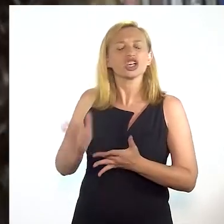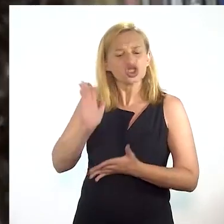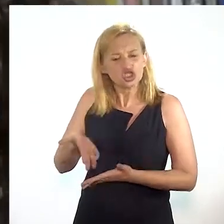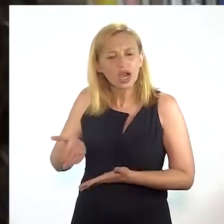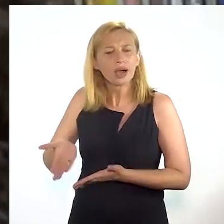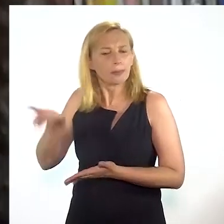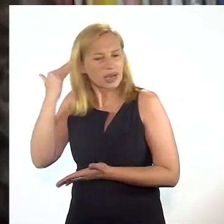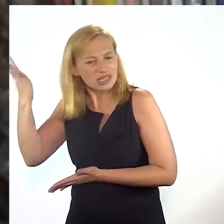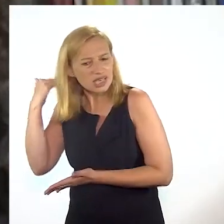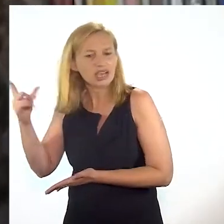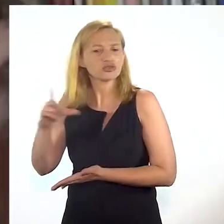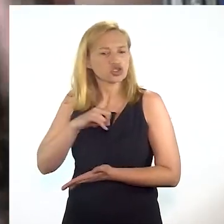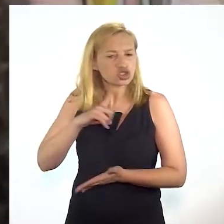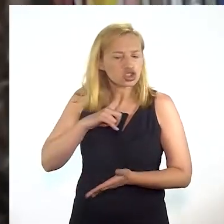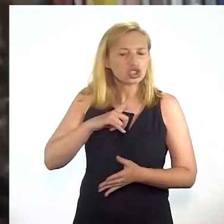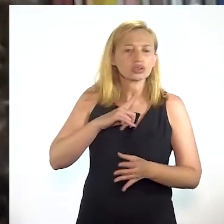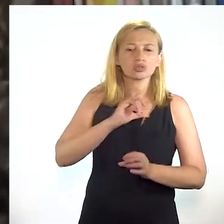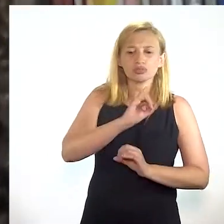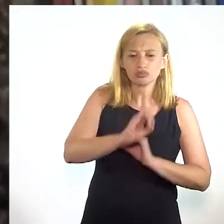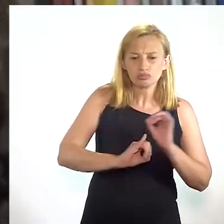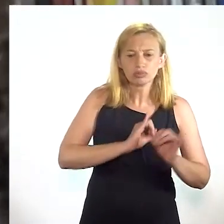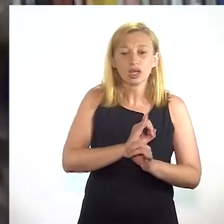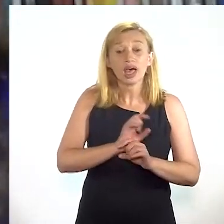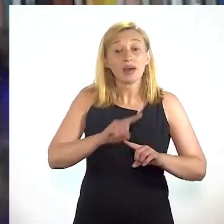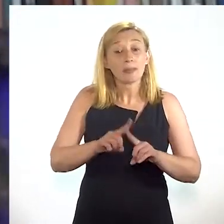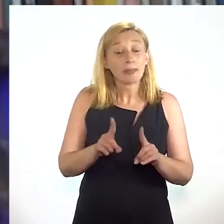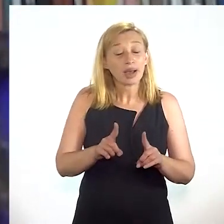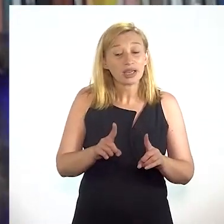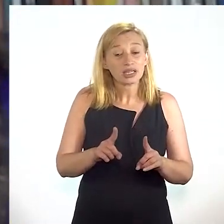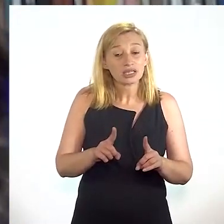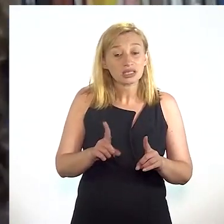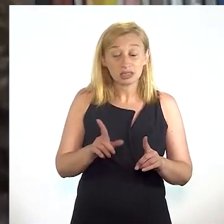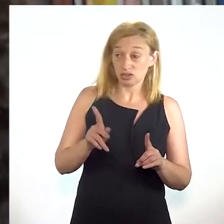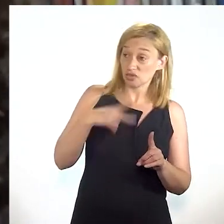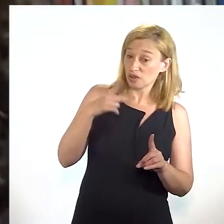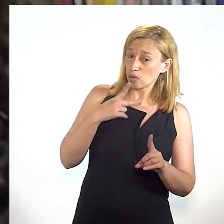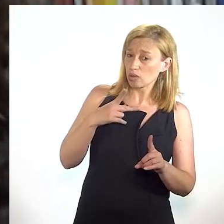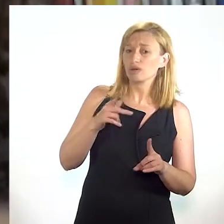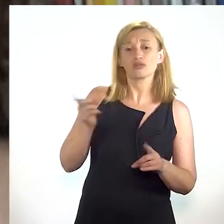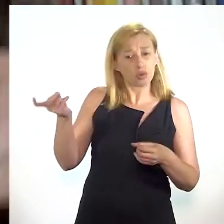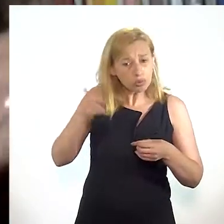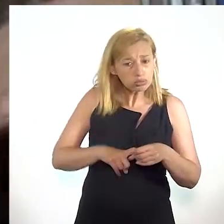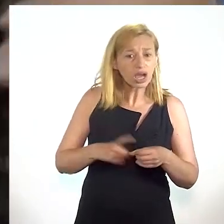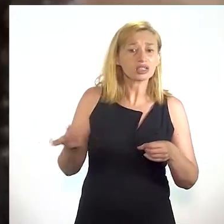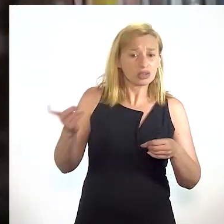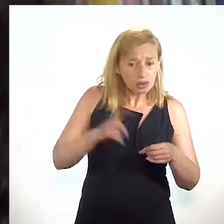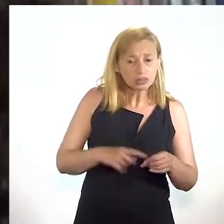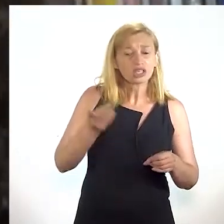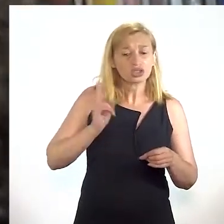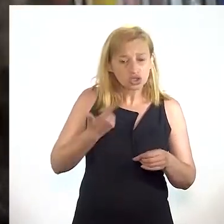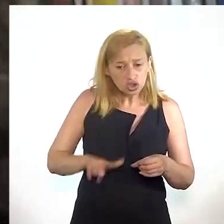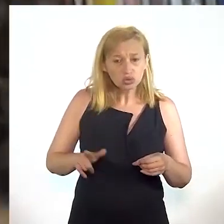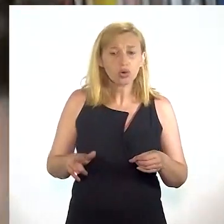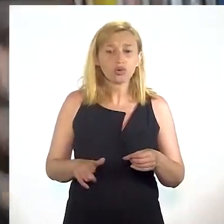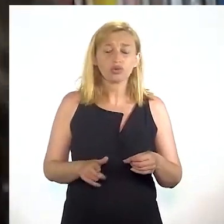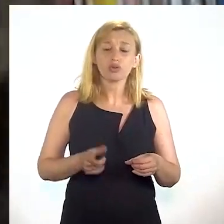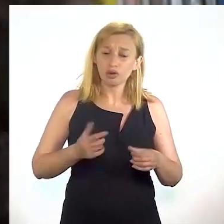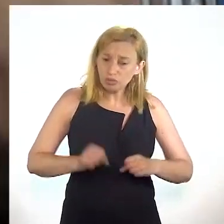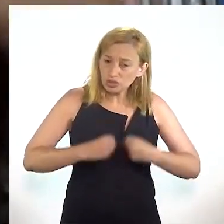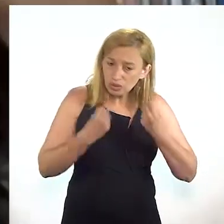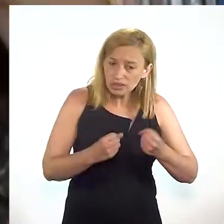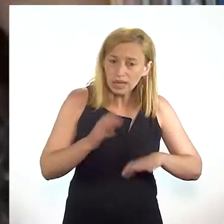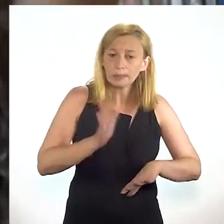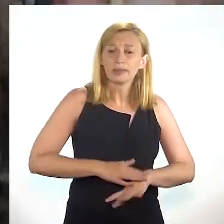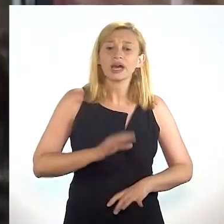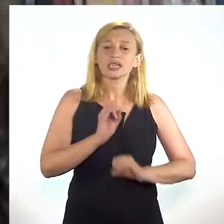gente vai continuar esse contato, que a gente já tinha nas redes sociais do Moinho, e aí a gente falou, não, a gente tem que voltar